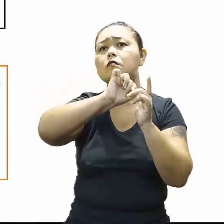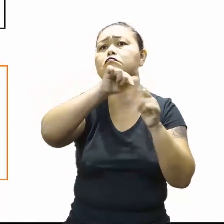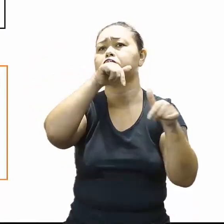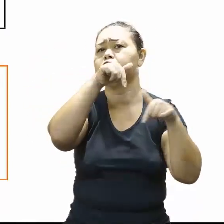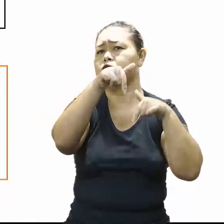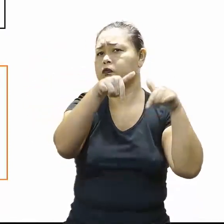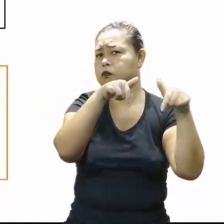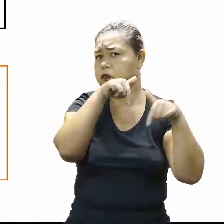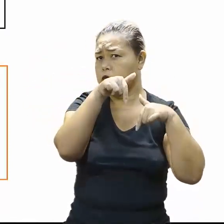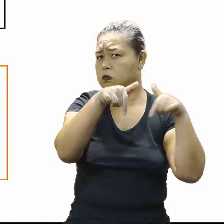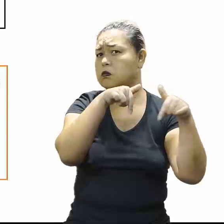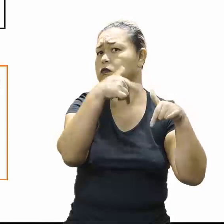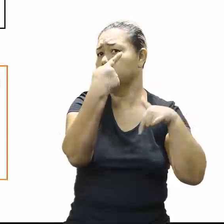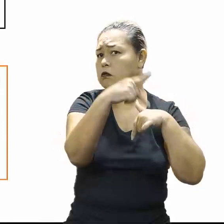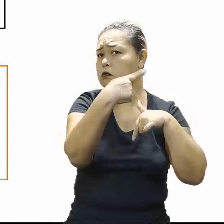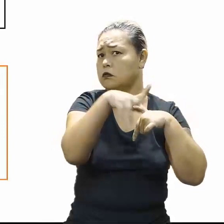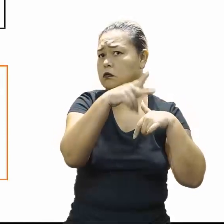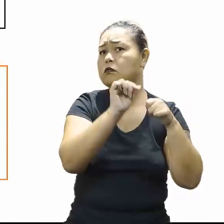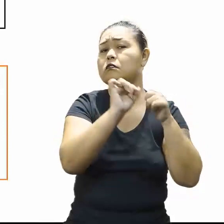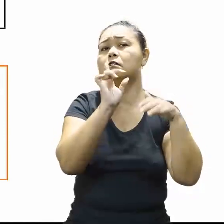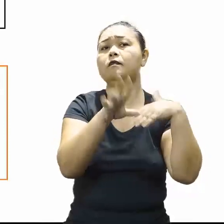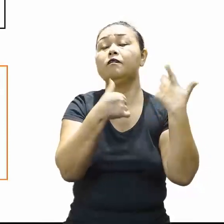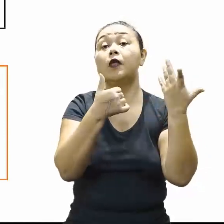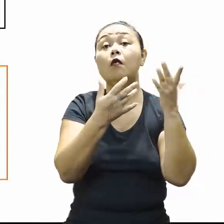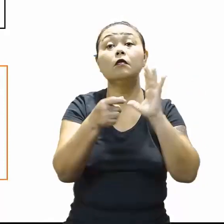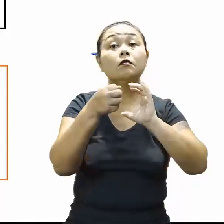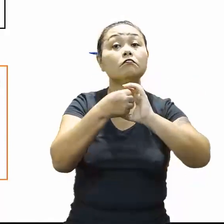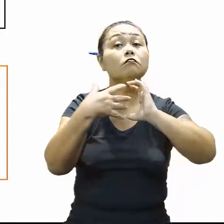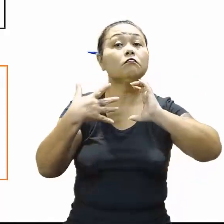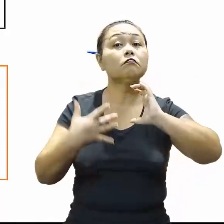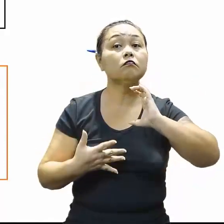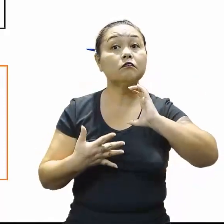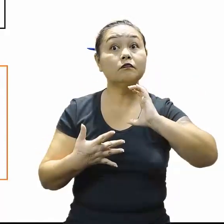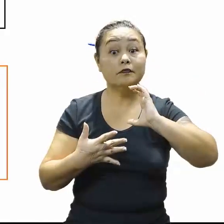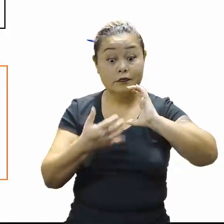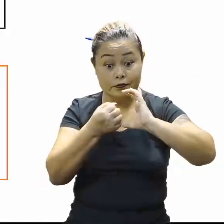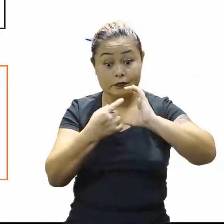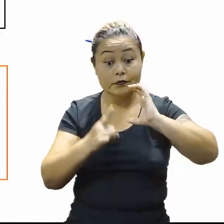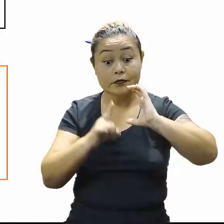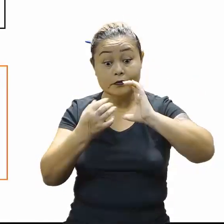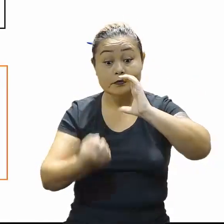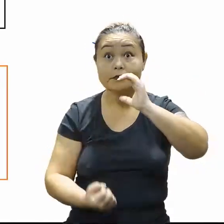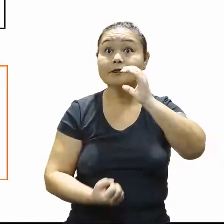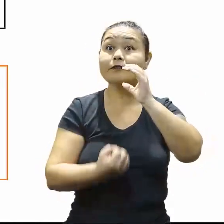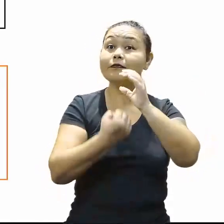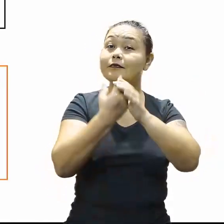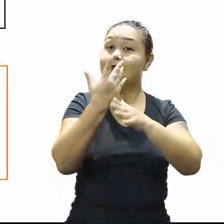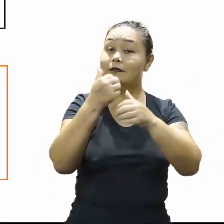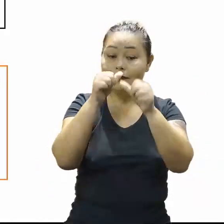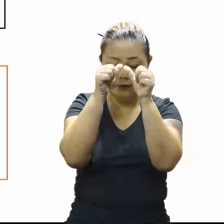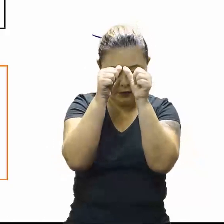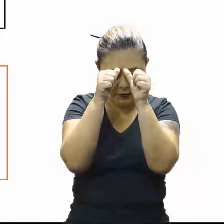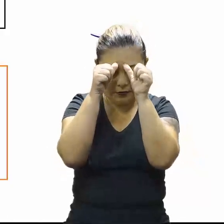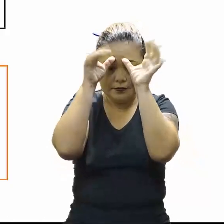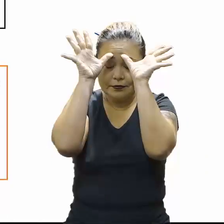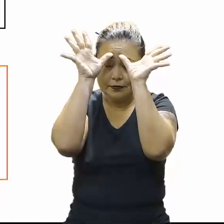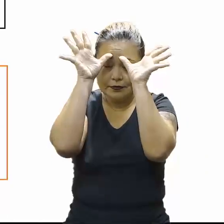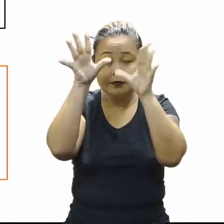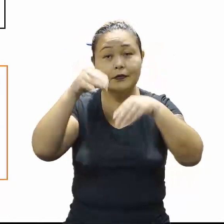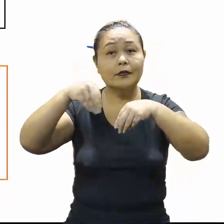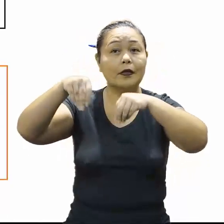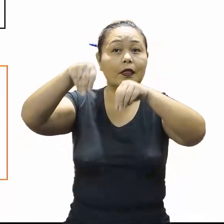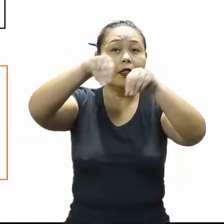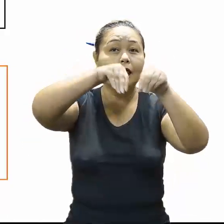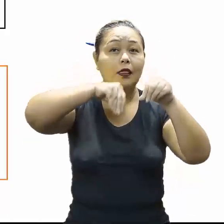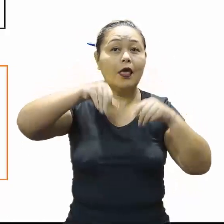obra. E uma das características vai ser a criação do estado do Acre, que foi território federal por muito